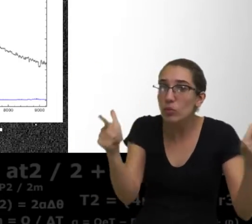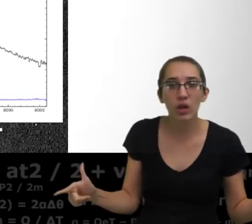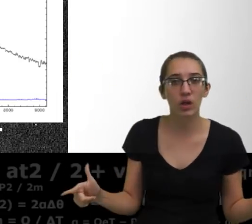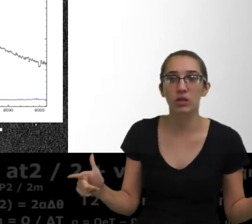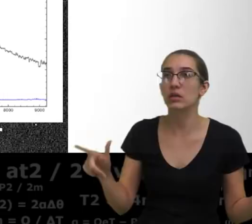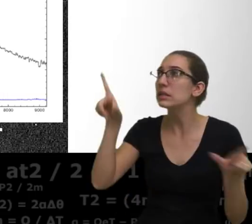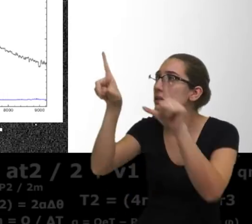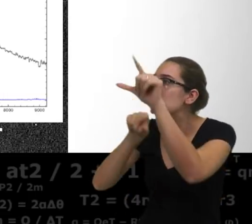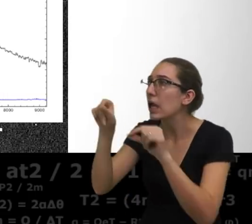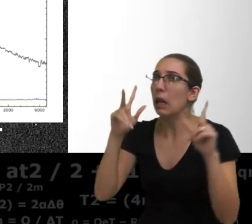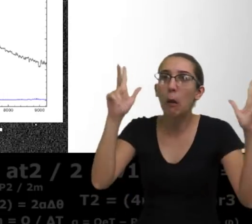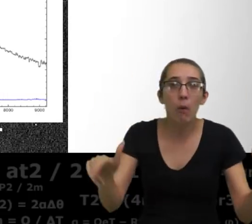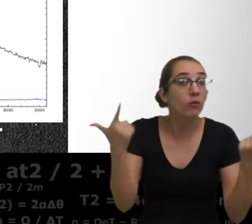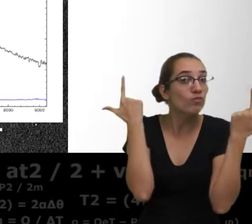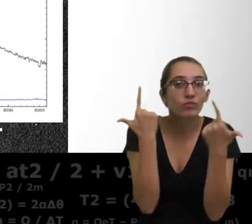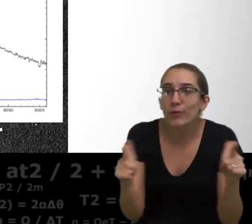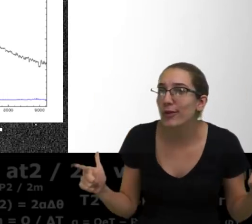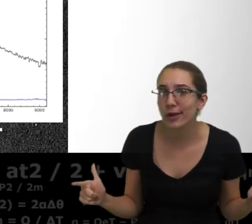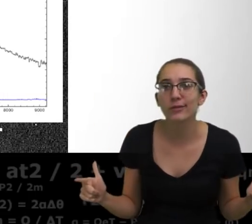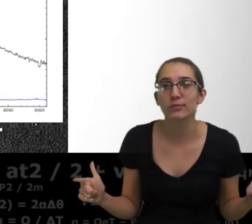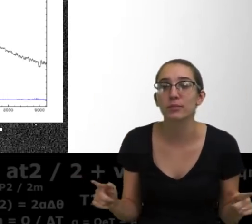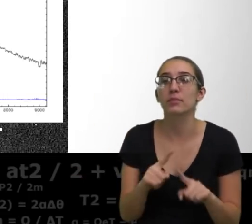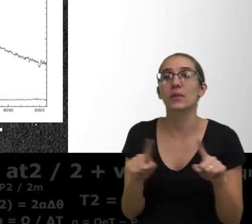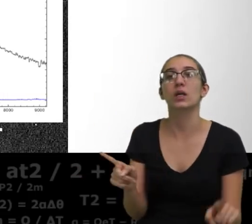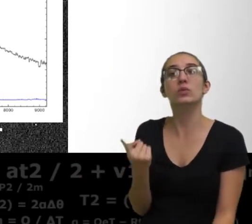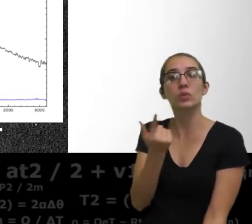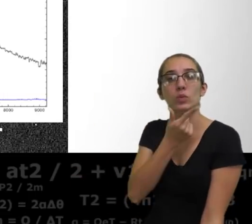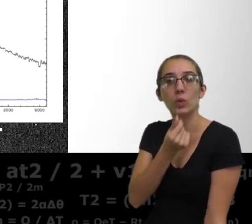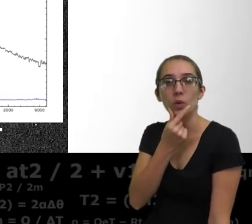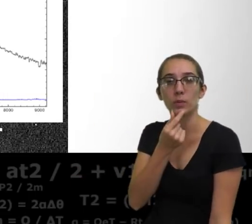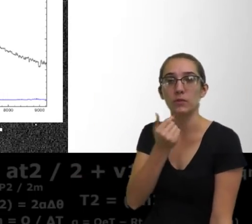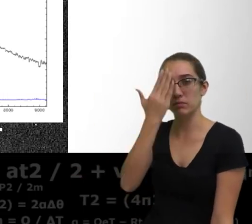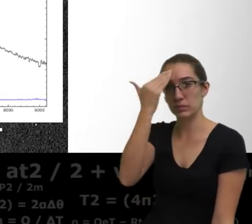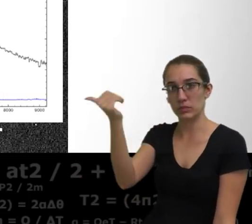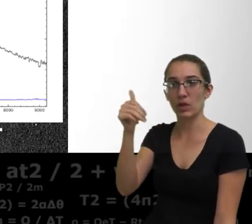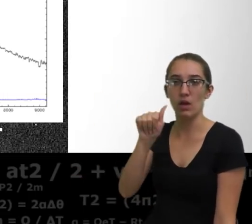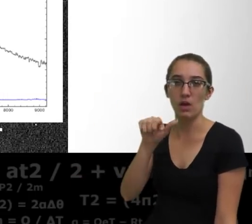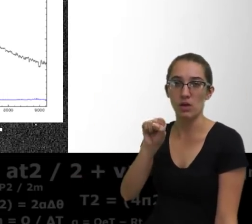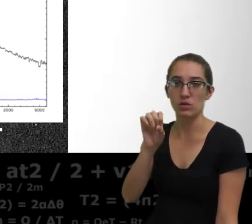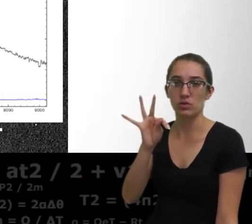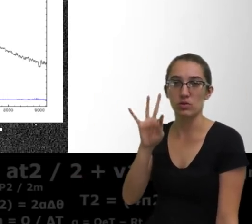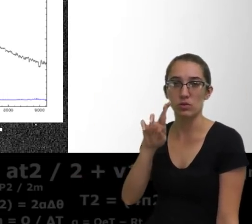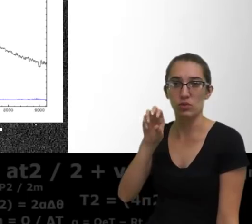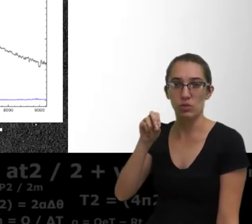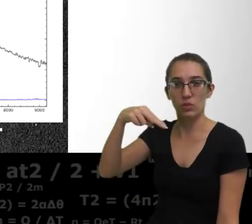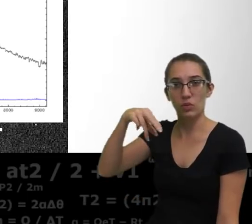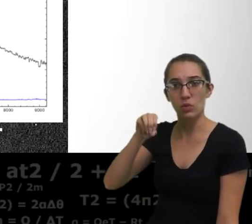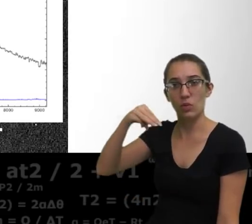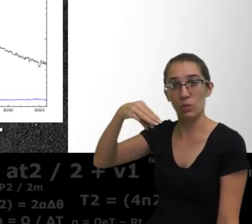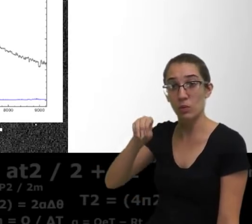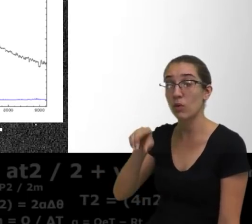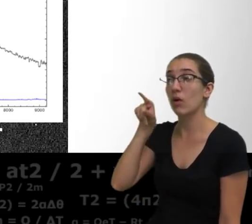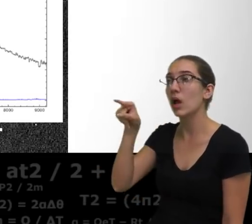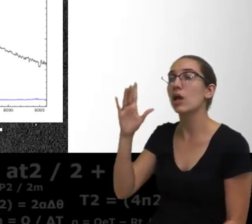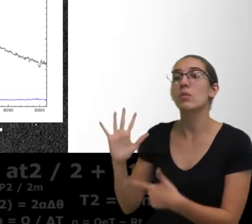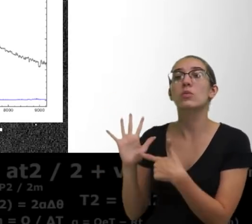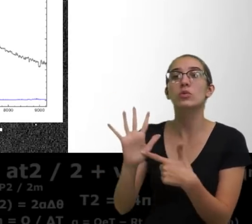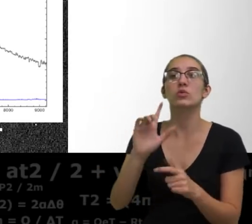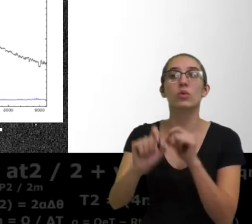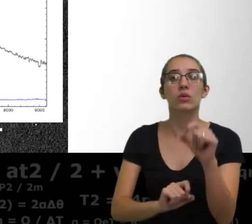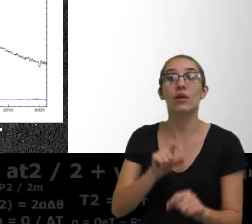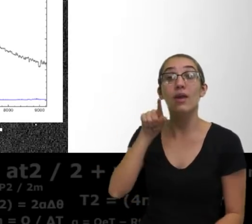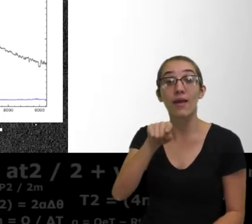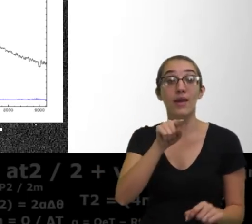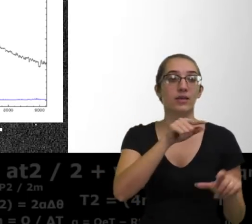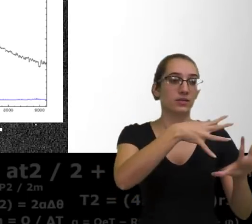John Bolton propôs que as fortes linhas de emissão no espectro eram linhas de hidrogênio desviadas para o vermelho. O que isso significa?